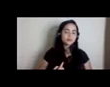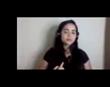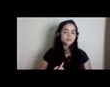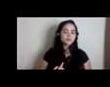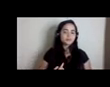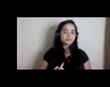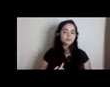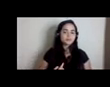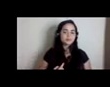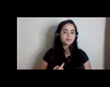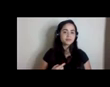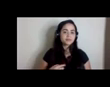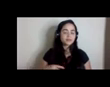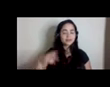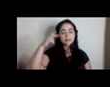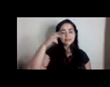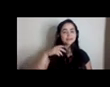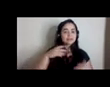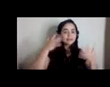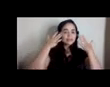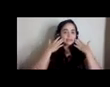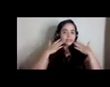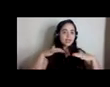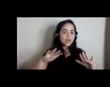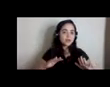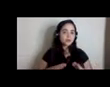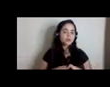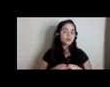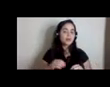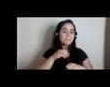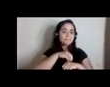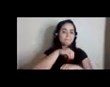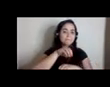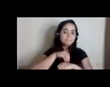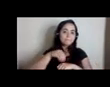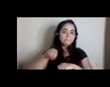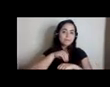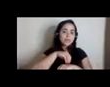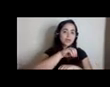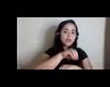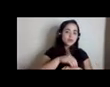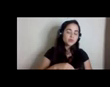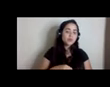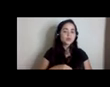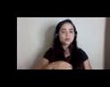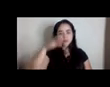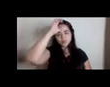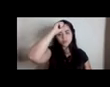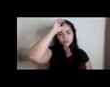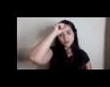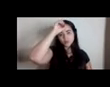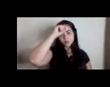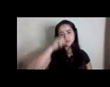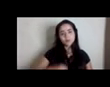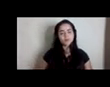a nossa natureza, né, como mediadores do conhecimento, como docentes mediadores do